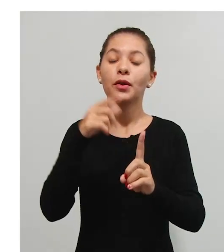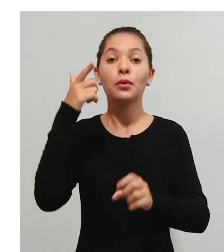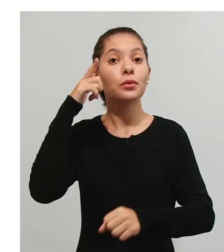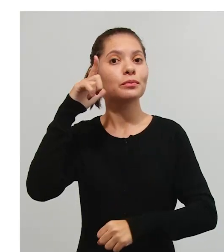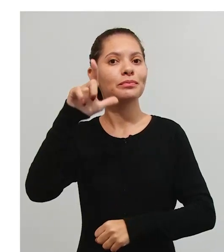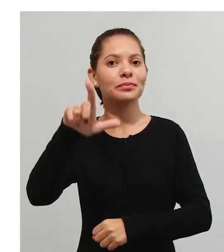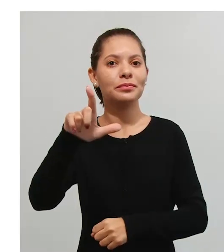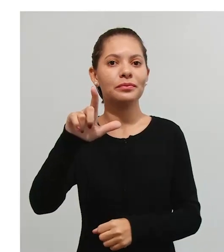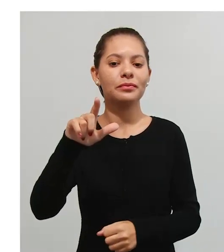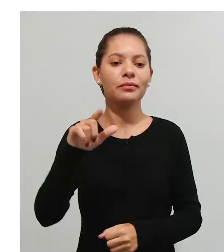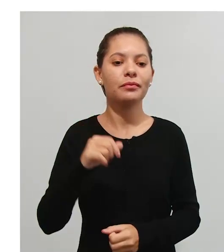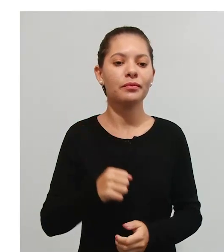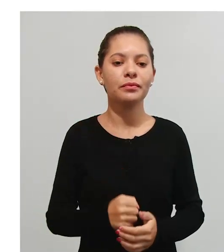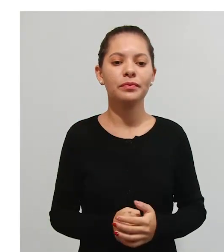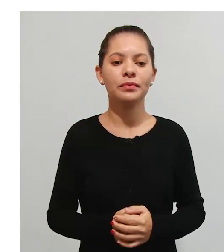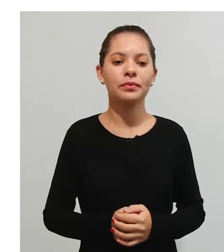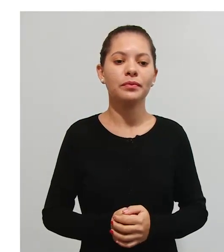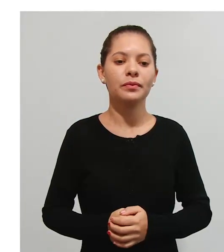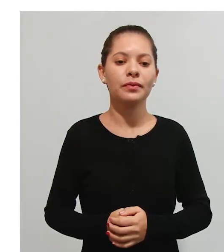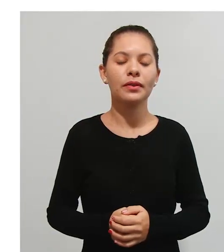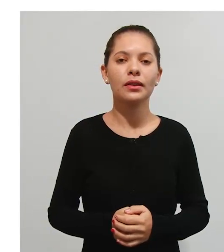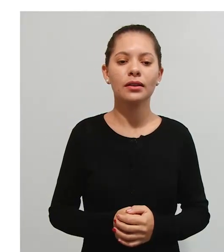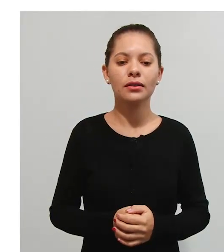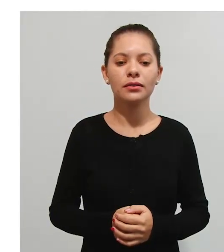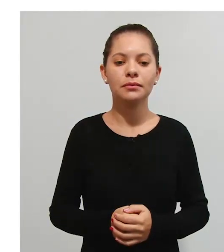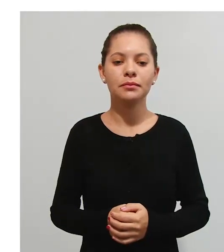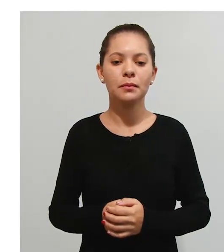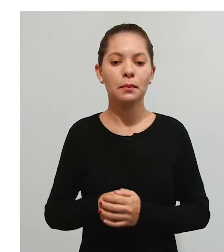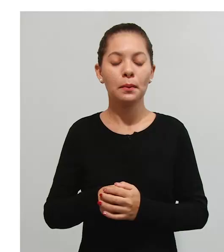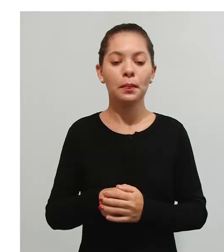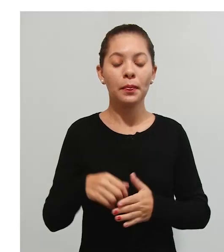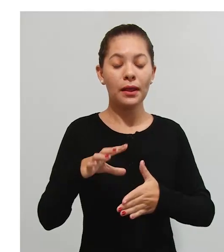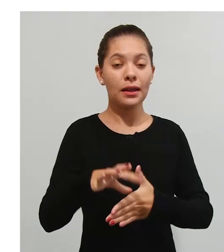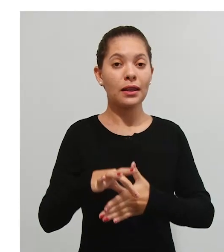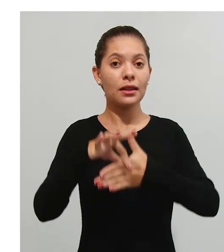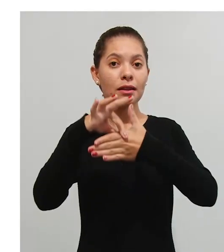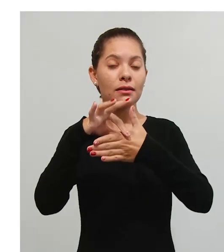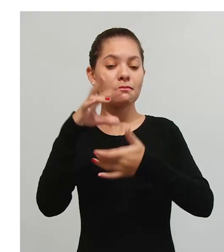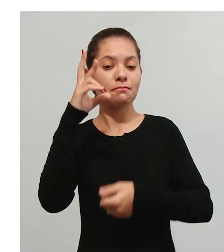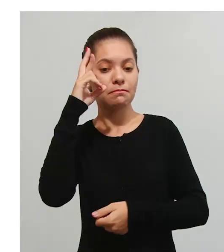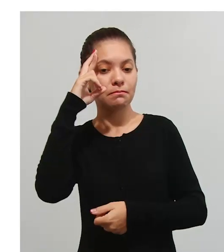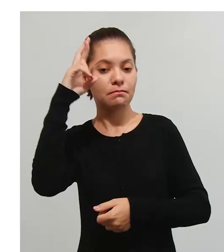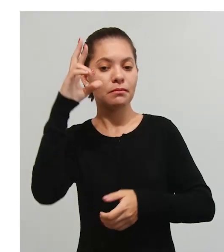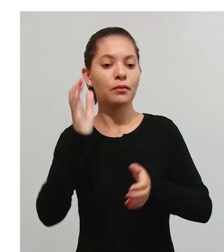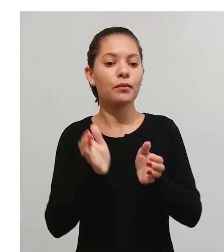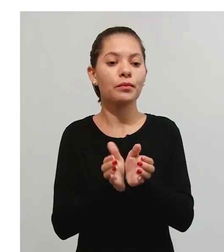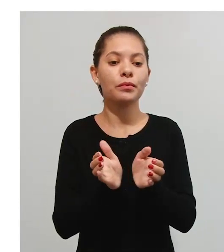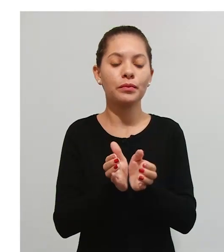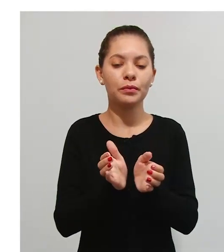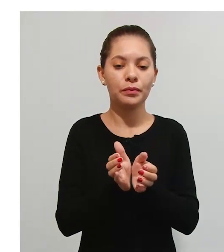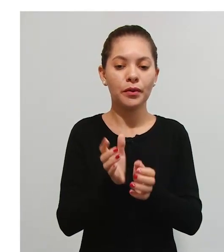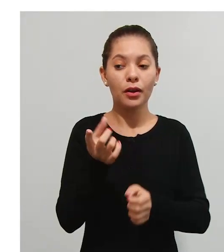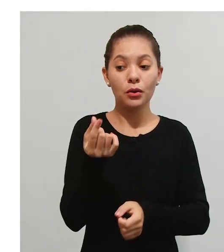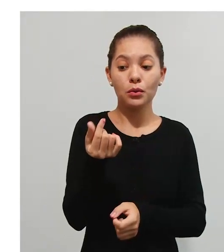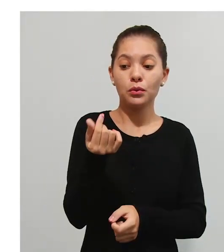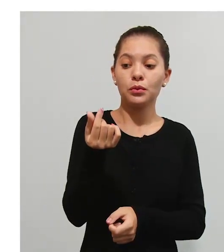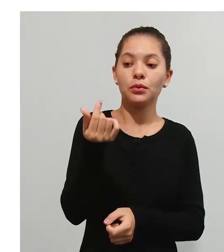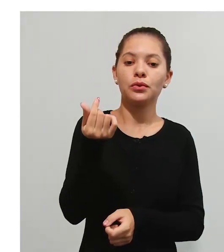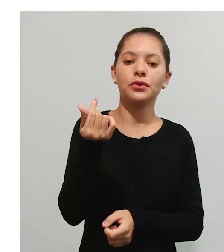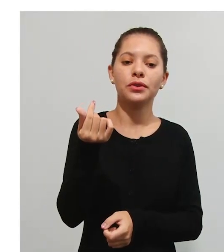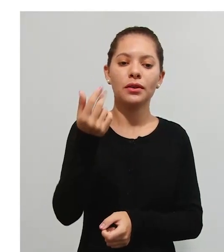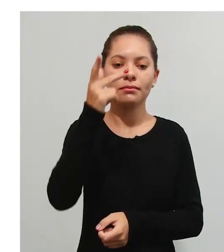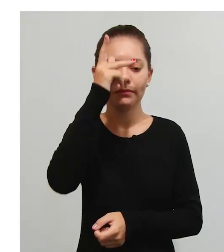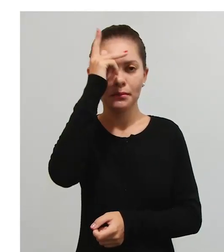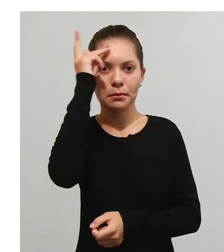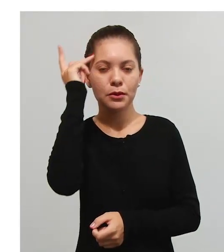e atingi-los, tomar decisões, liderar a sua equipe e cuidar dos recursos financeiros